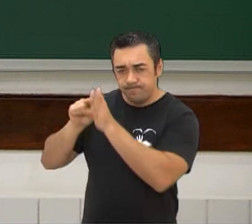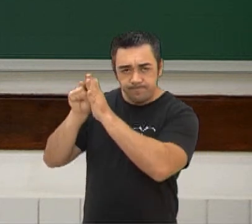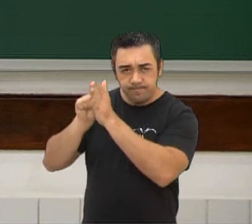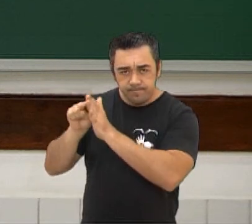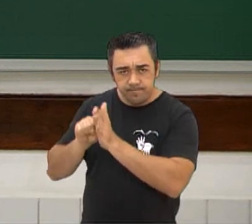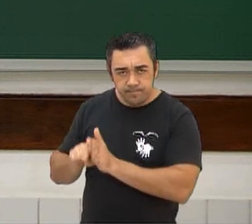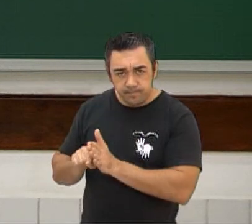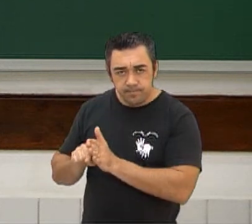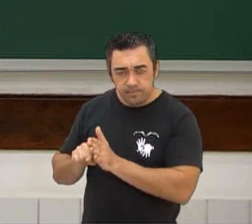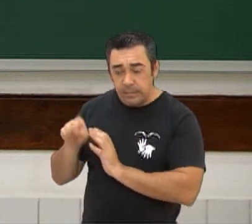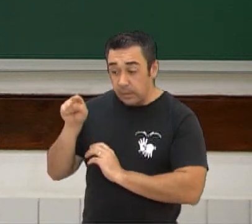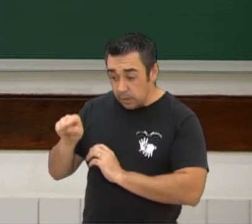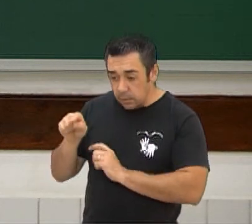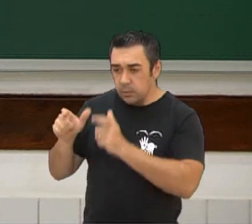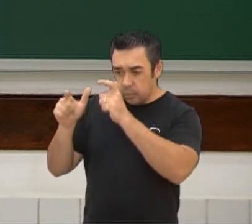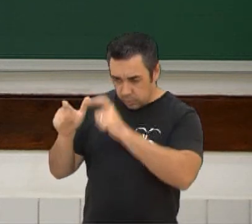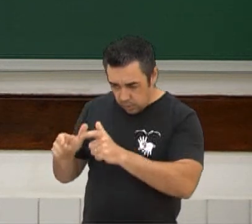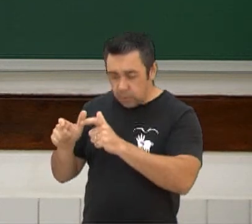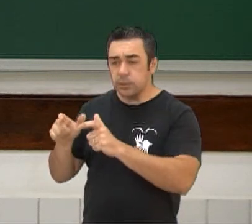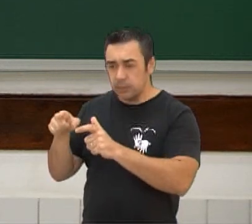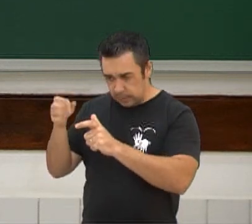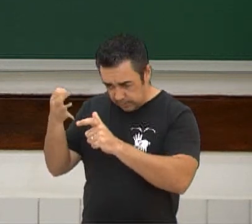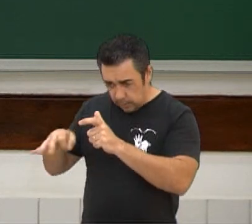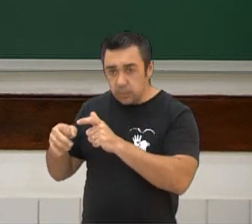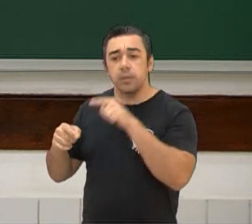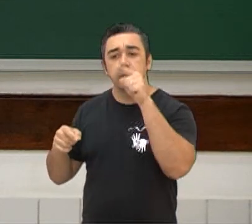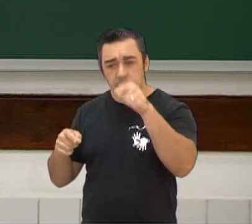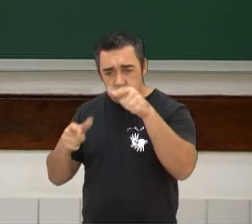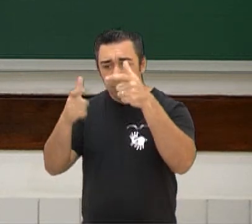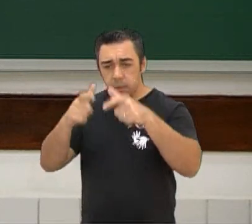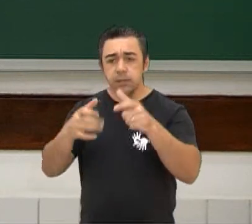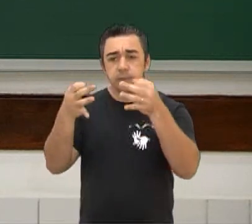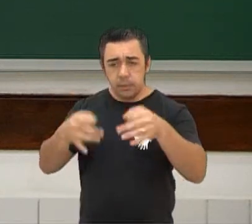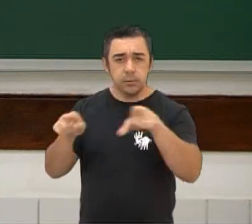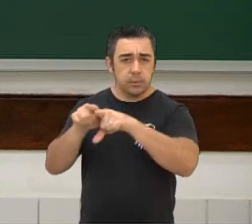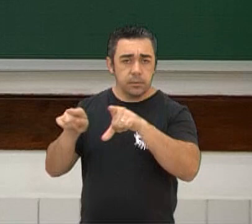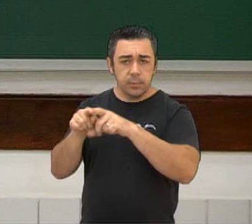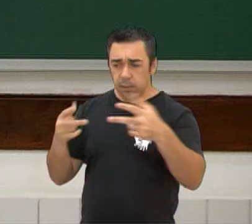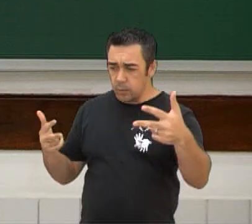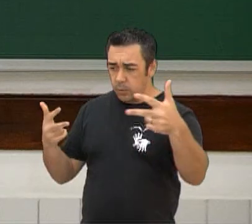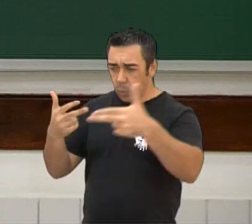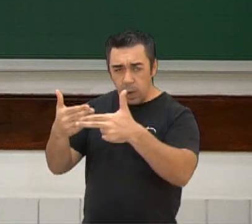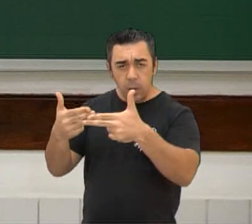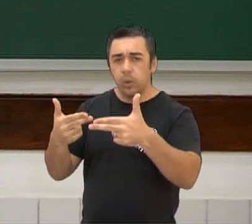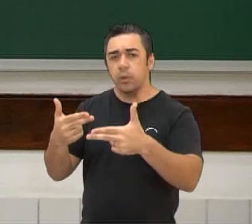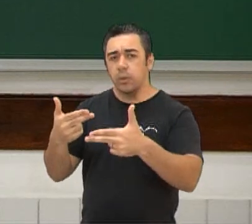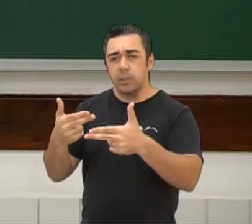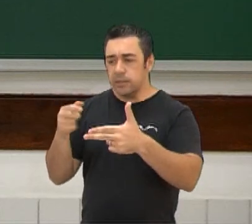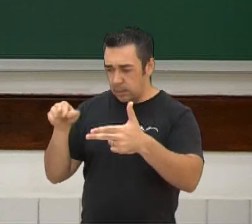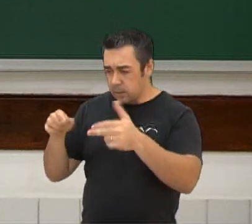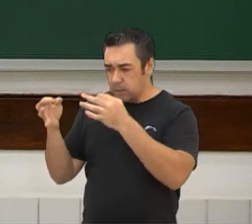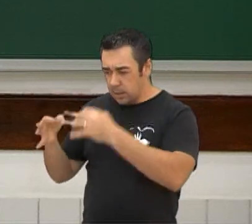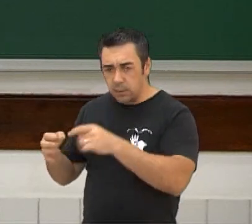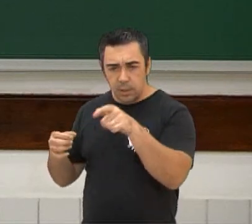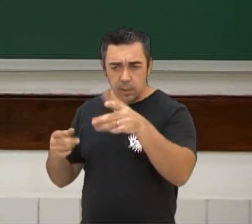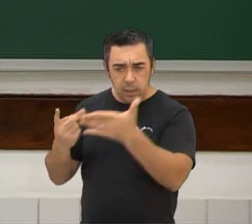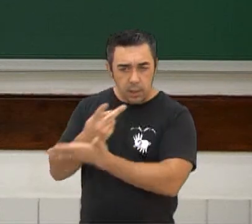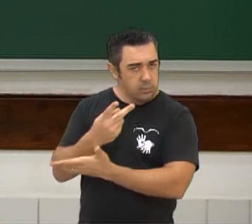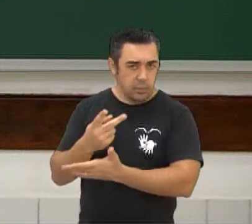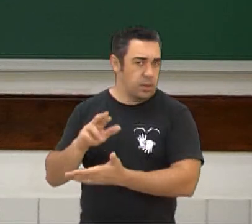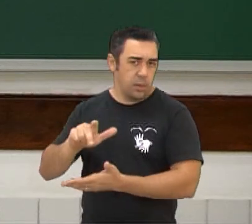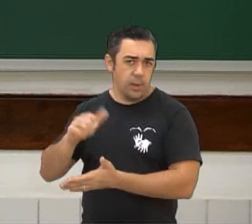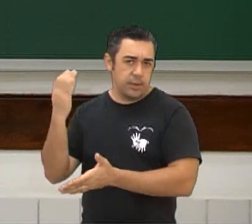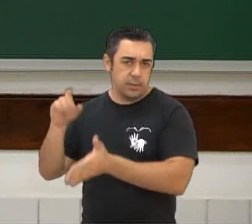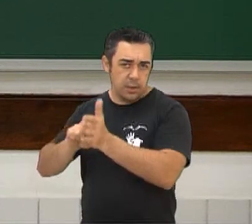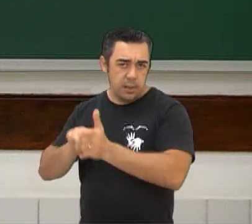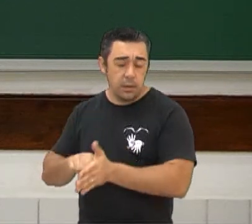Se vale num lugar, tem que valer no outro. Se não vale no outro, então não está valendo. Então o Guilherme de Ockham dá